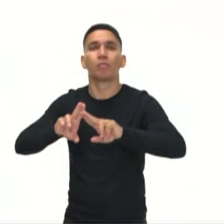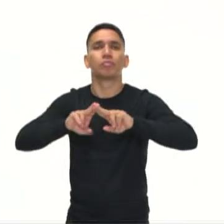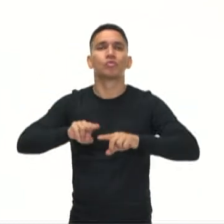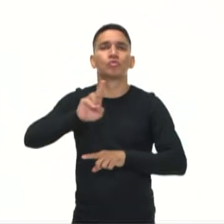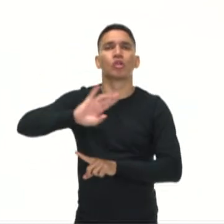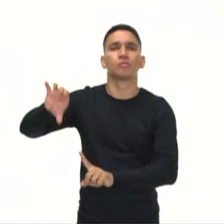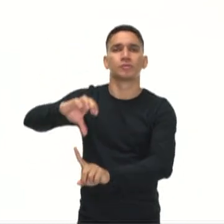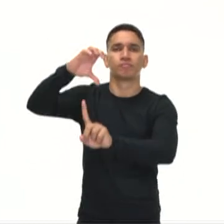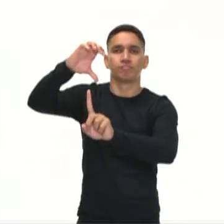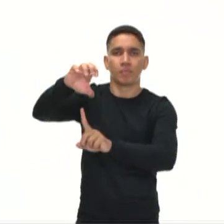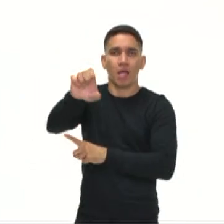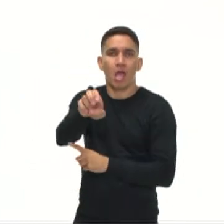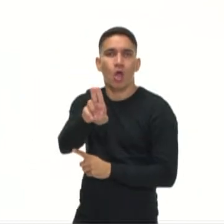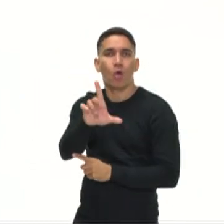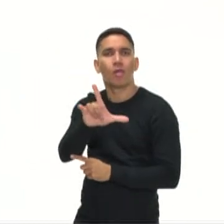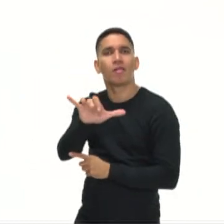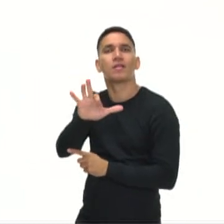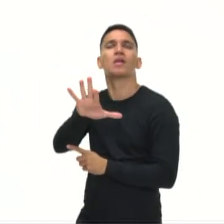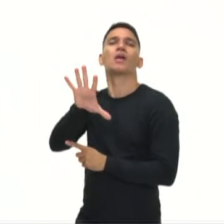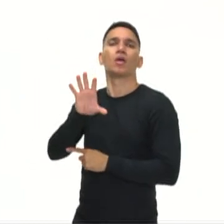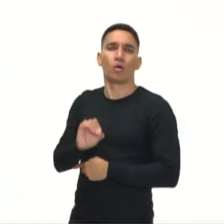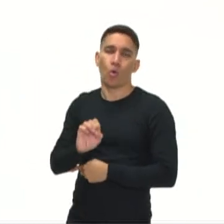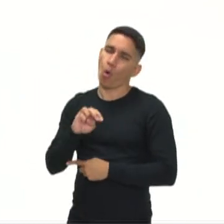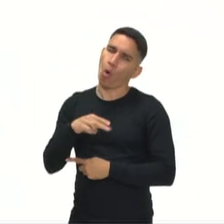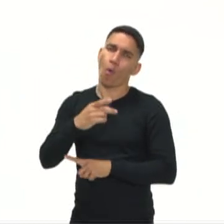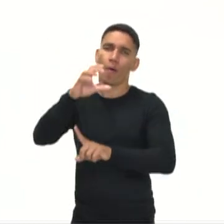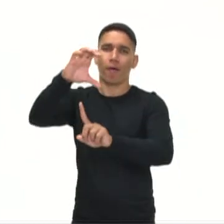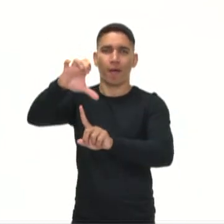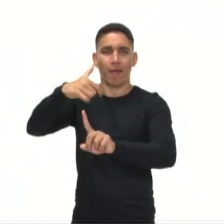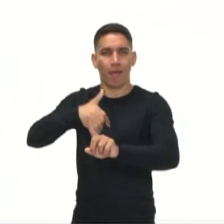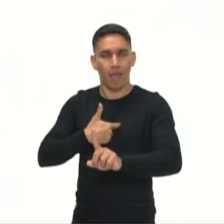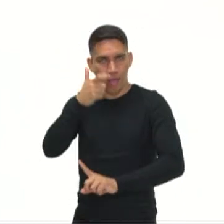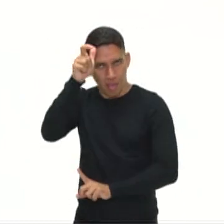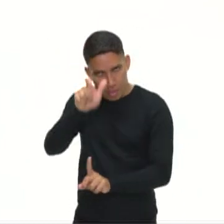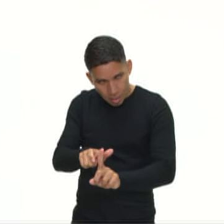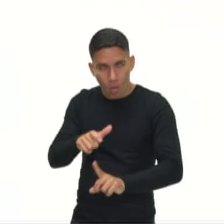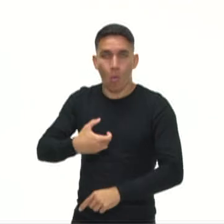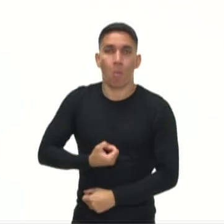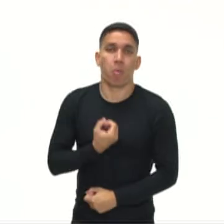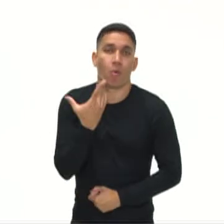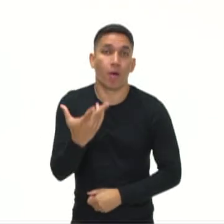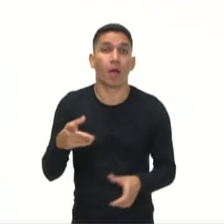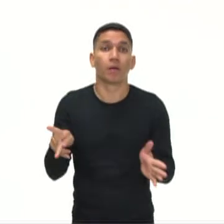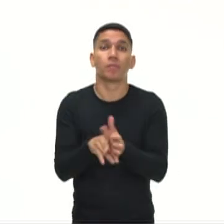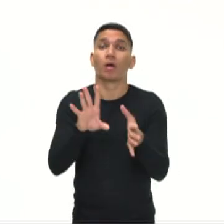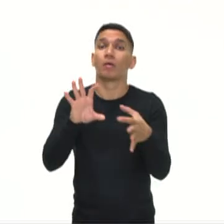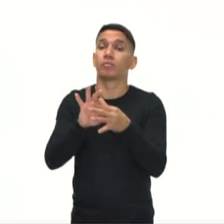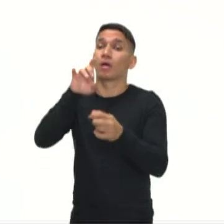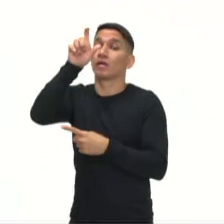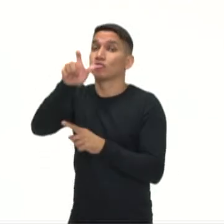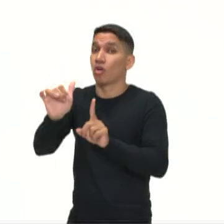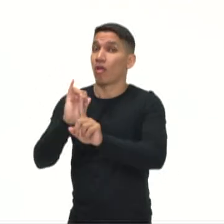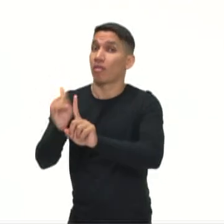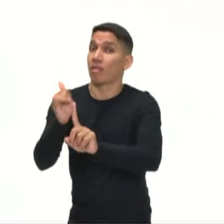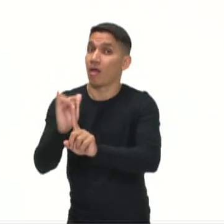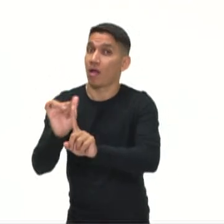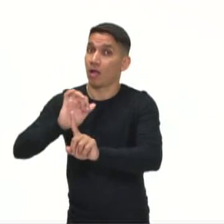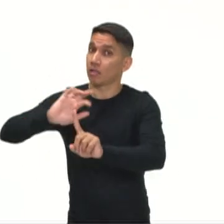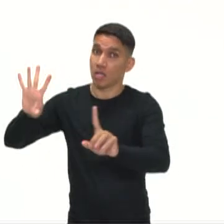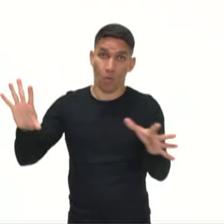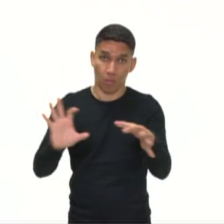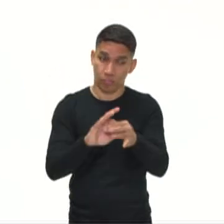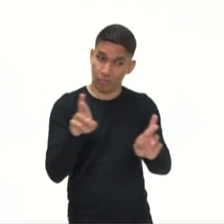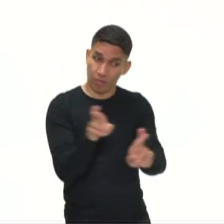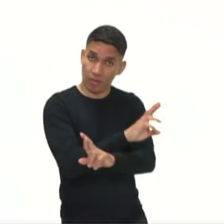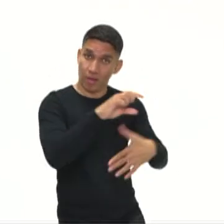lírico ou eu poético a voz expressa no poema. Lembrando também que não podemos confundir ali, relacionar